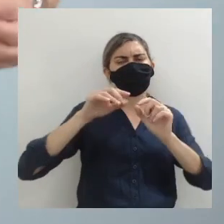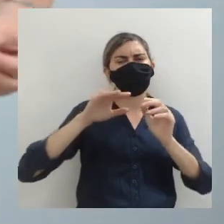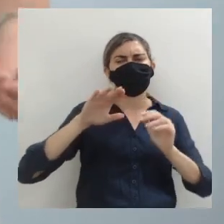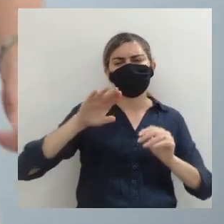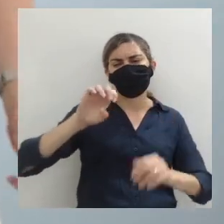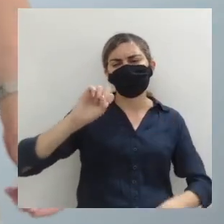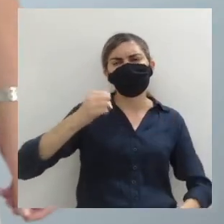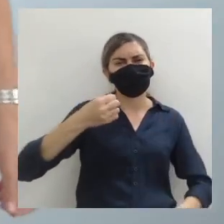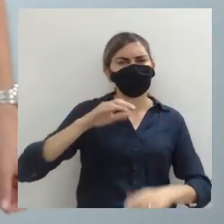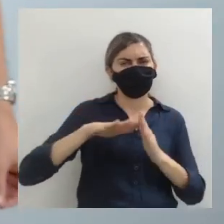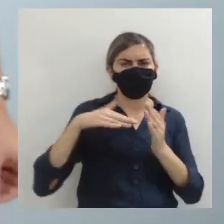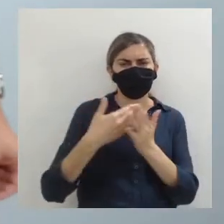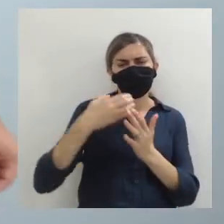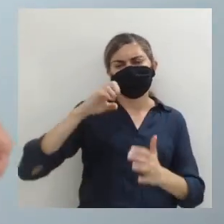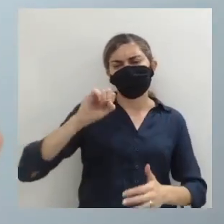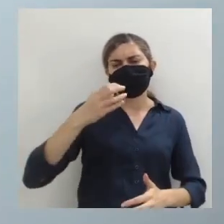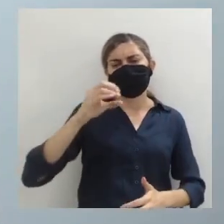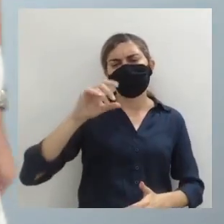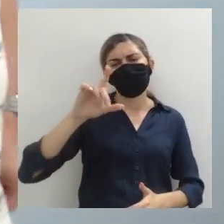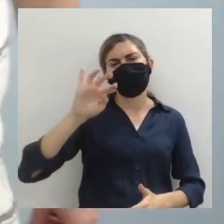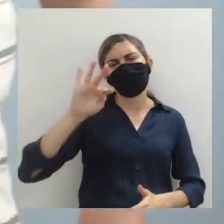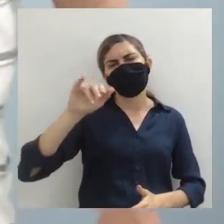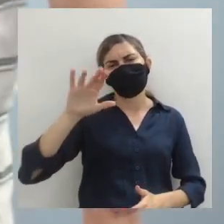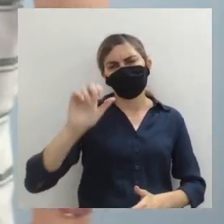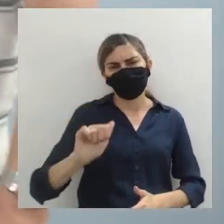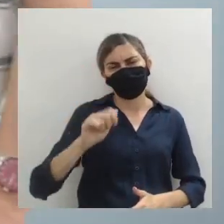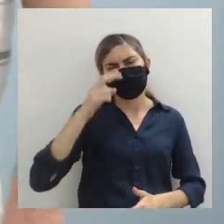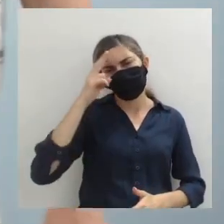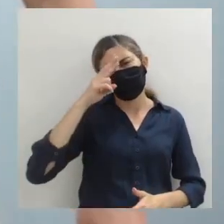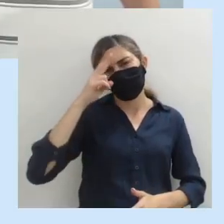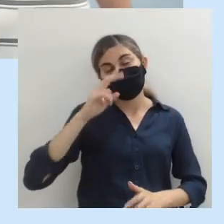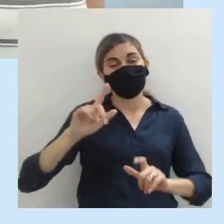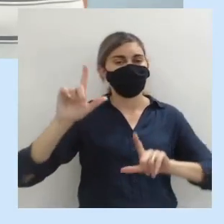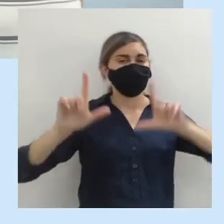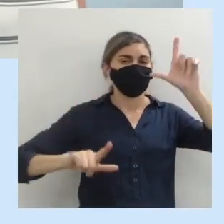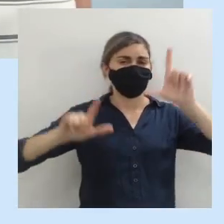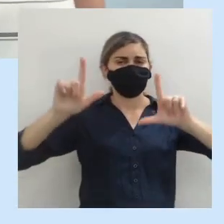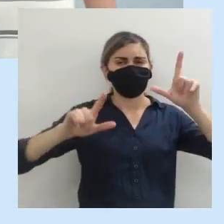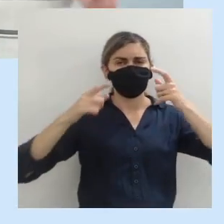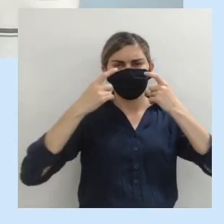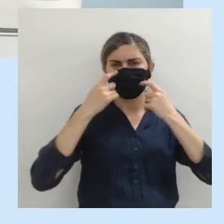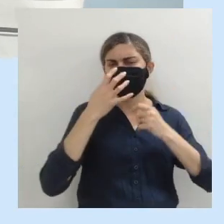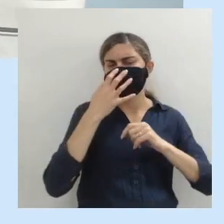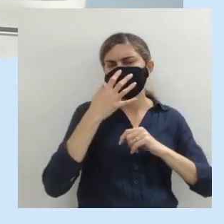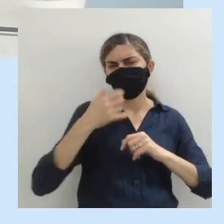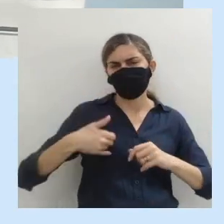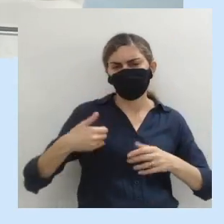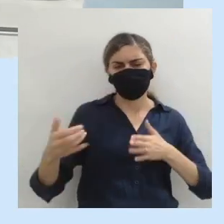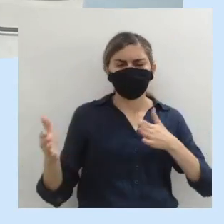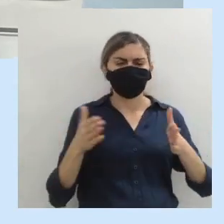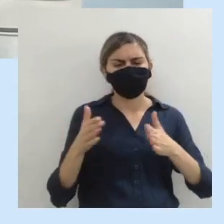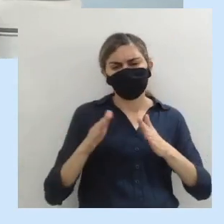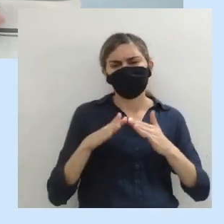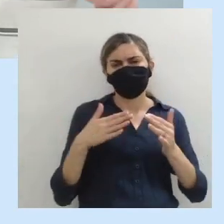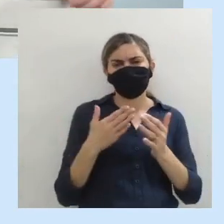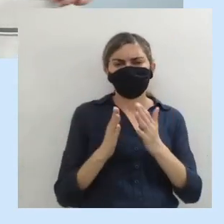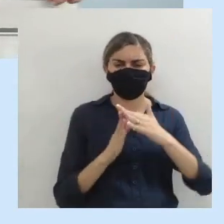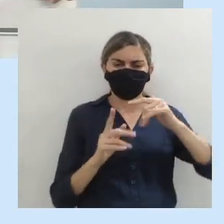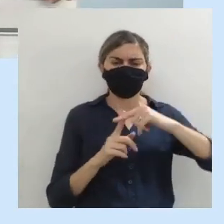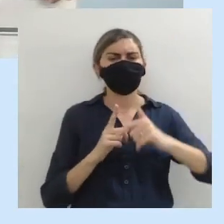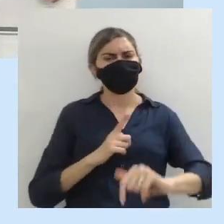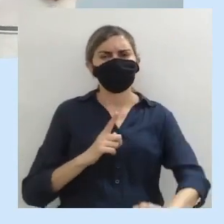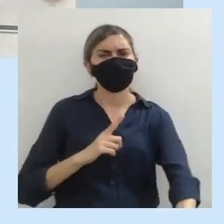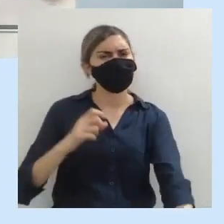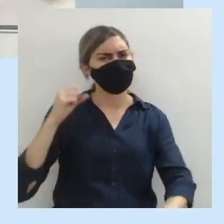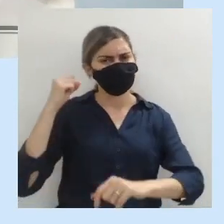escolástica. E lembre-se que, na tela, vamos ver alguns pontos. Lembre-se que, na Idade Média, a igreja possuía grande